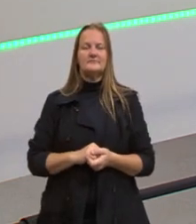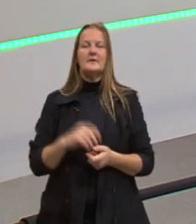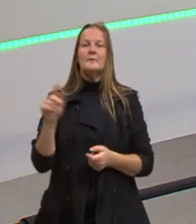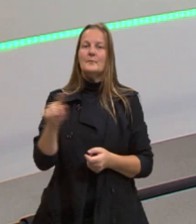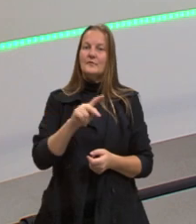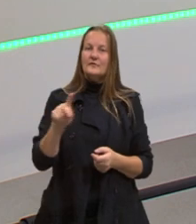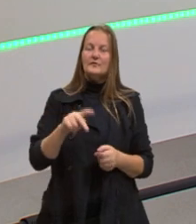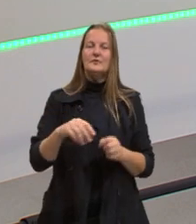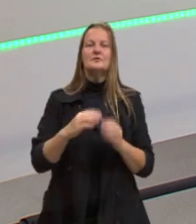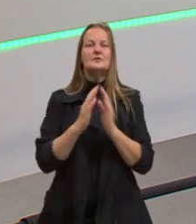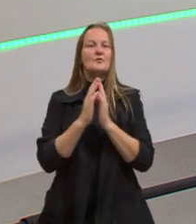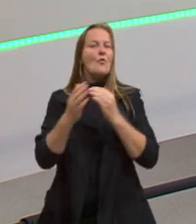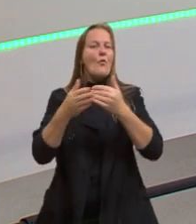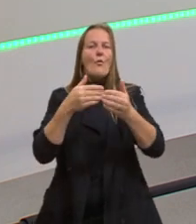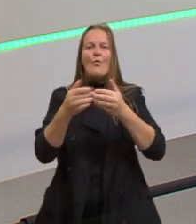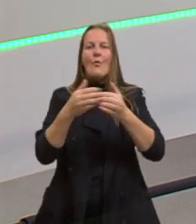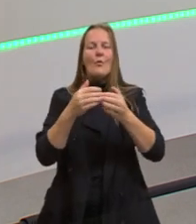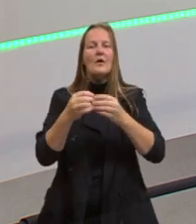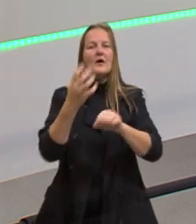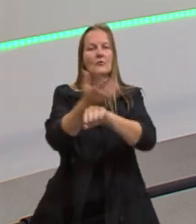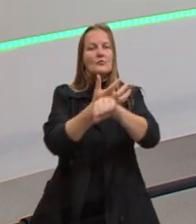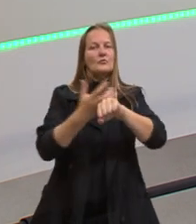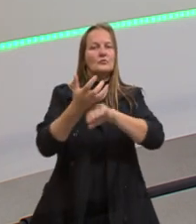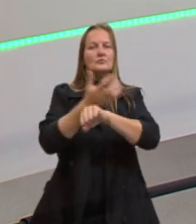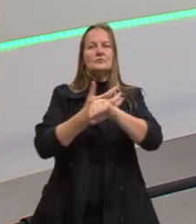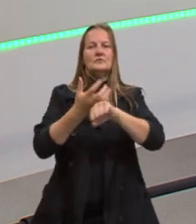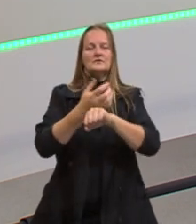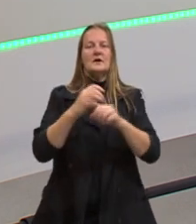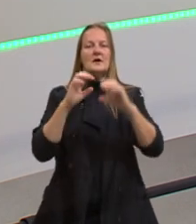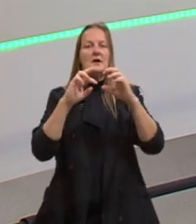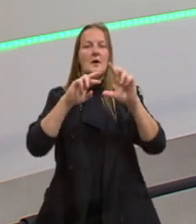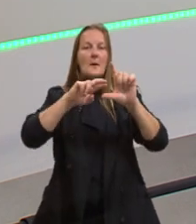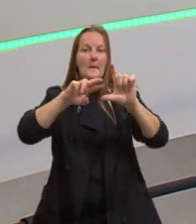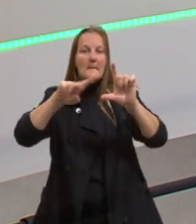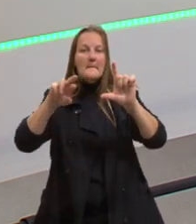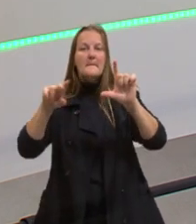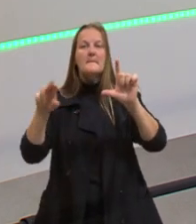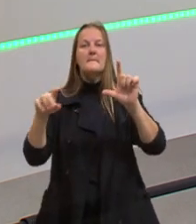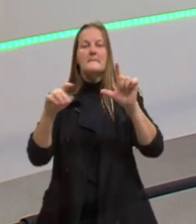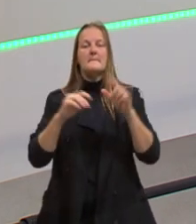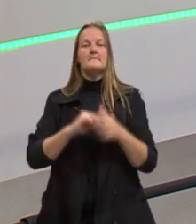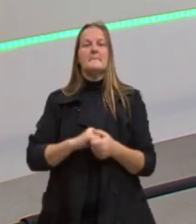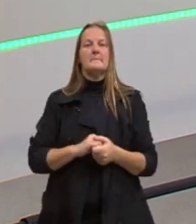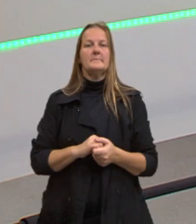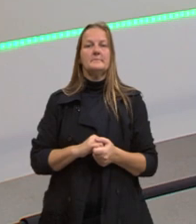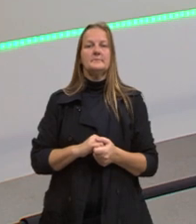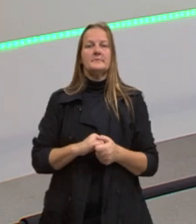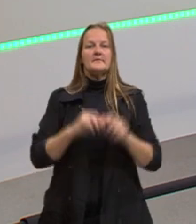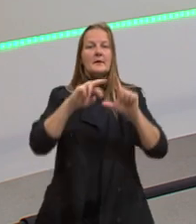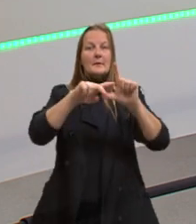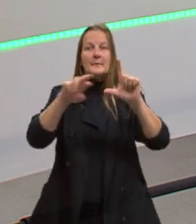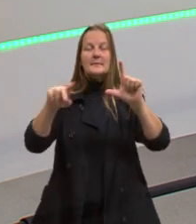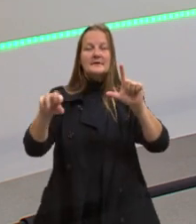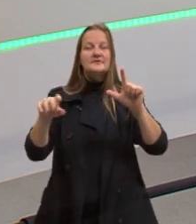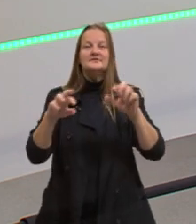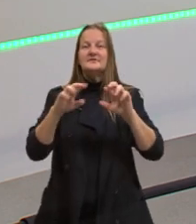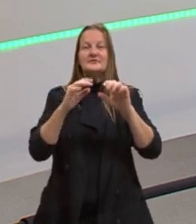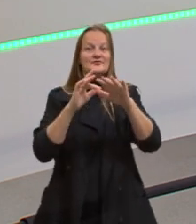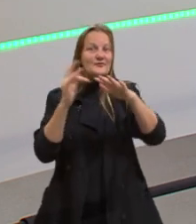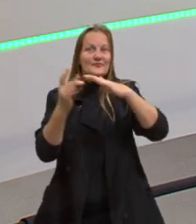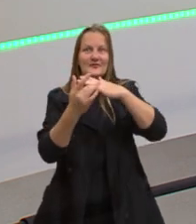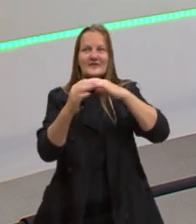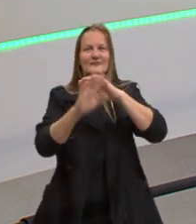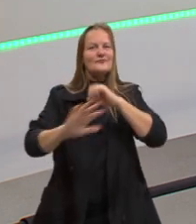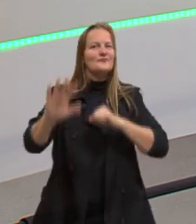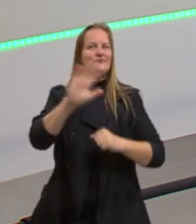professores Ok de qualquer componente curricular nas redes sociais é às vezes sucesso um grande facilitador para